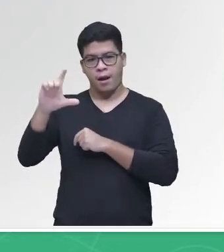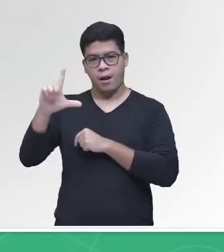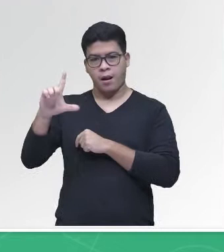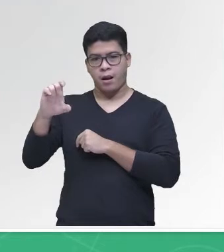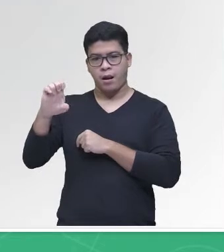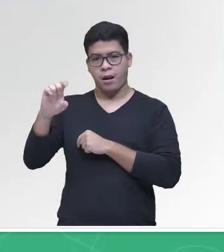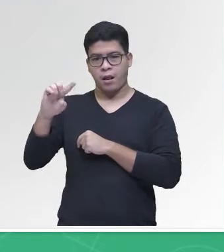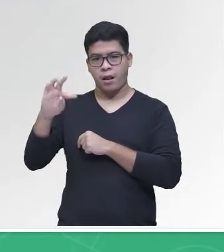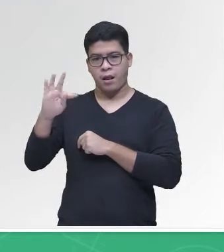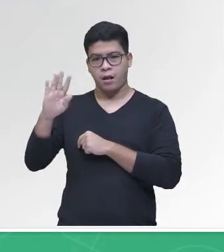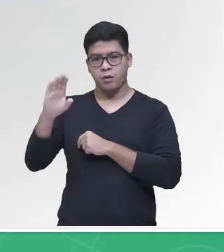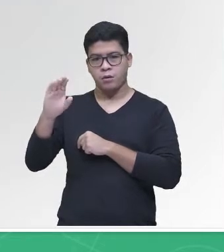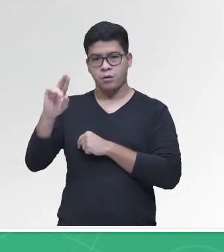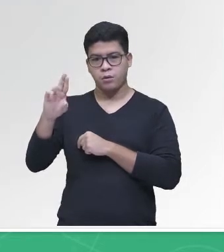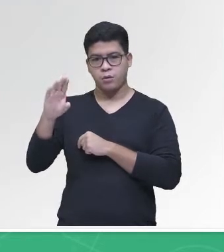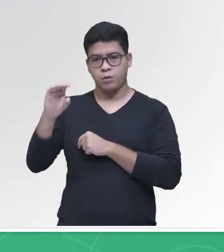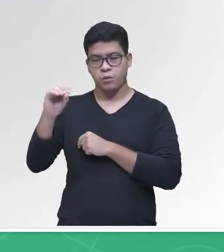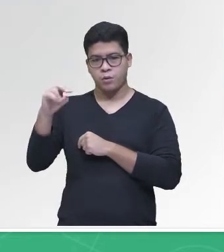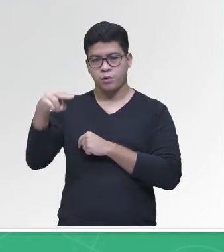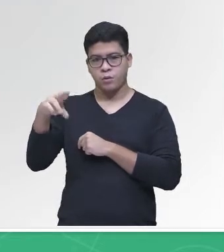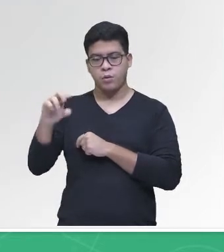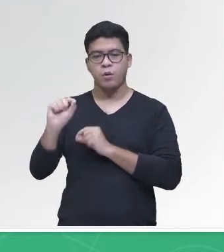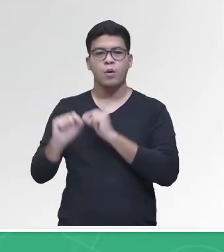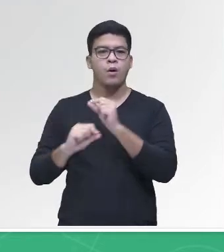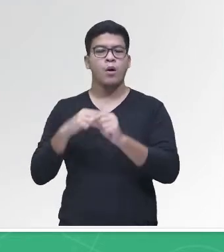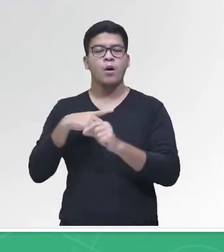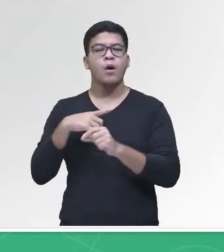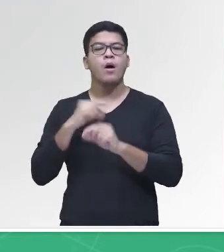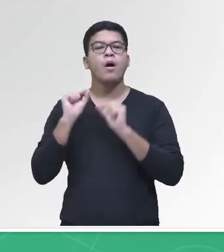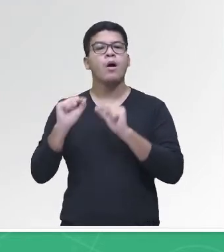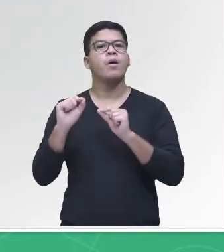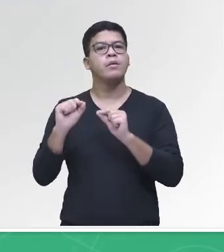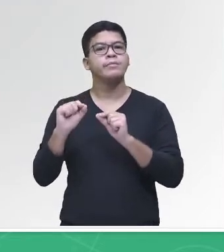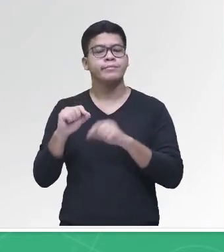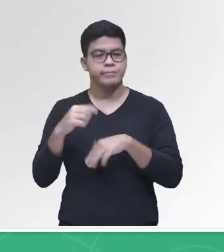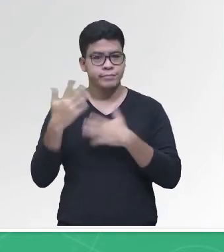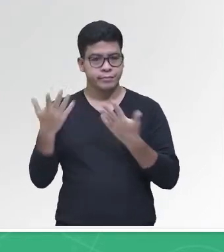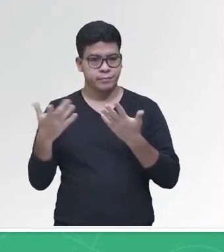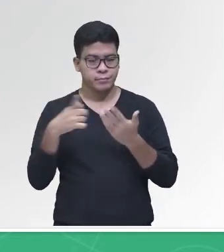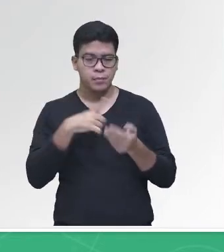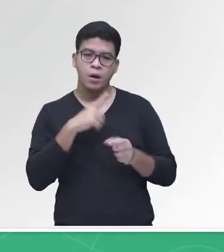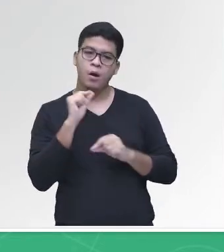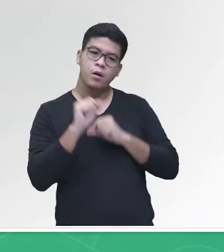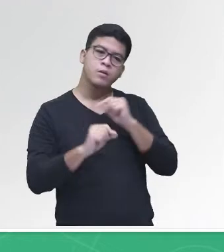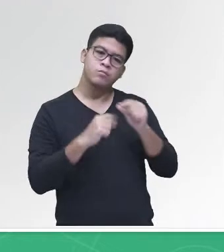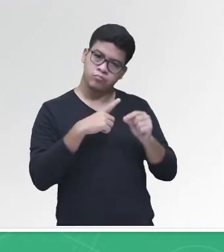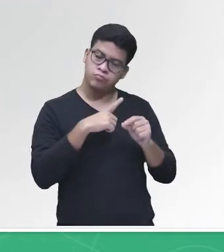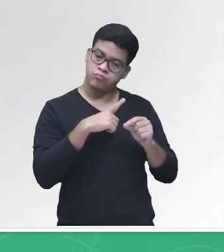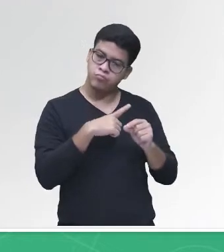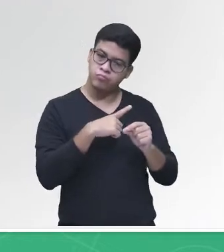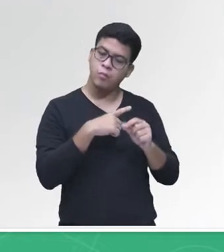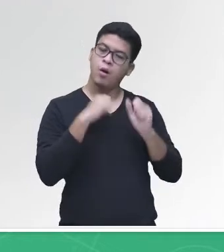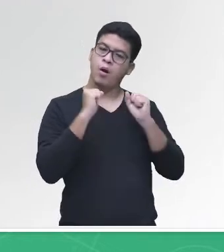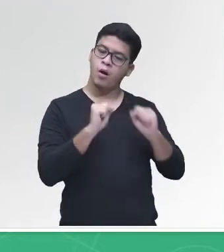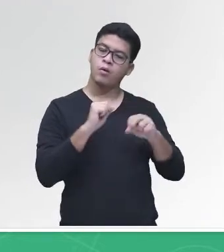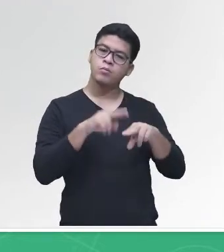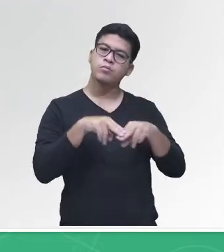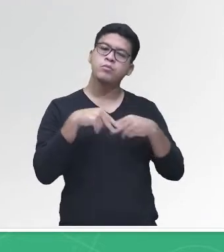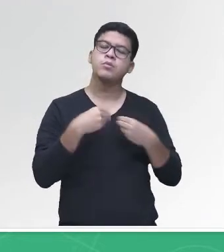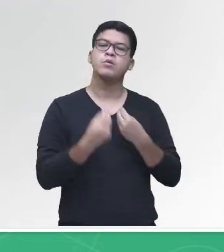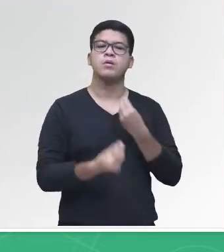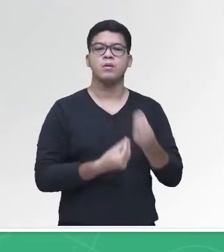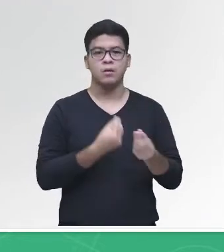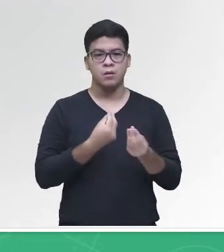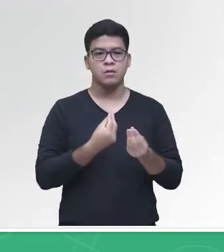carga fixa chamada de carga elementar, que é o nosso E. Portanto, ele tem esse